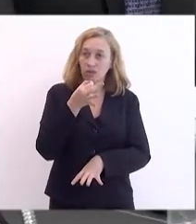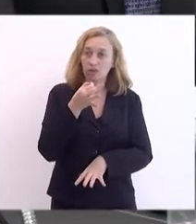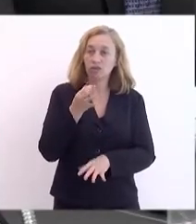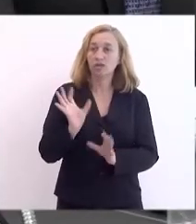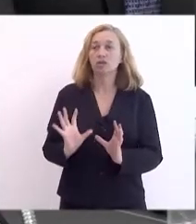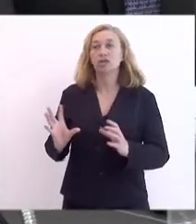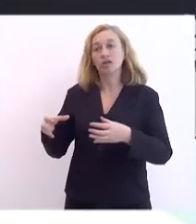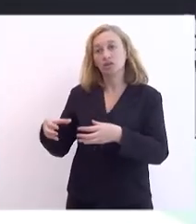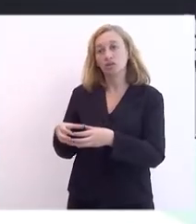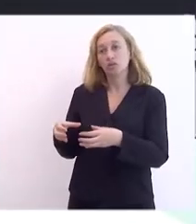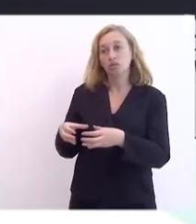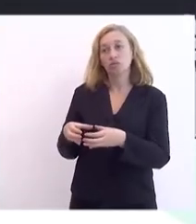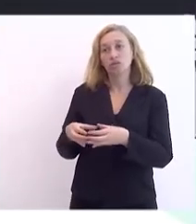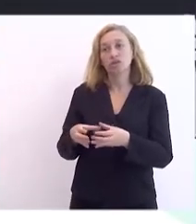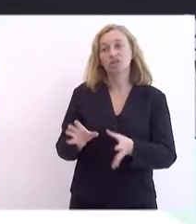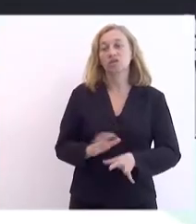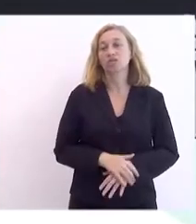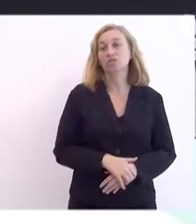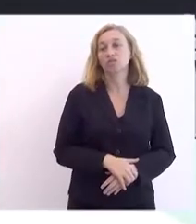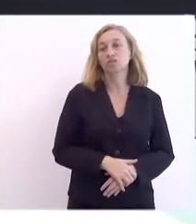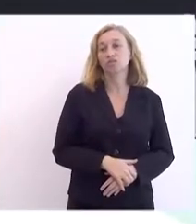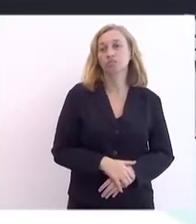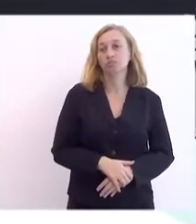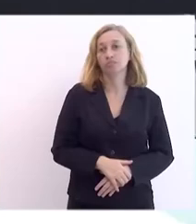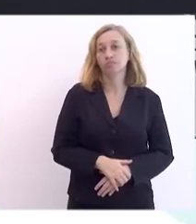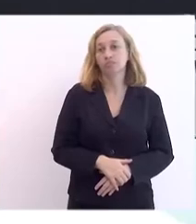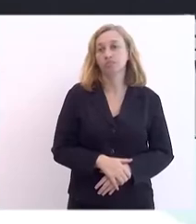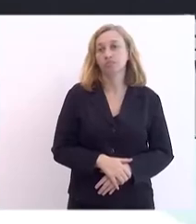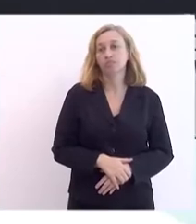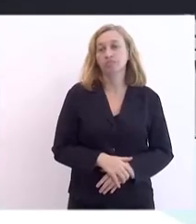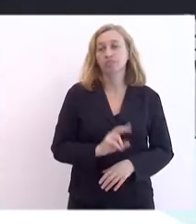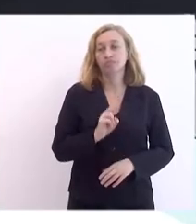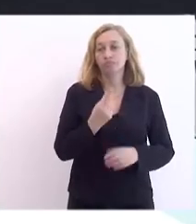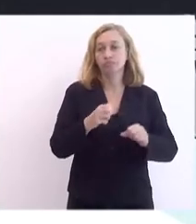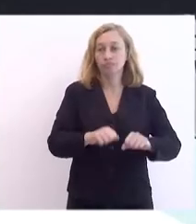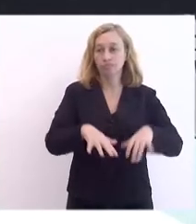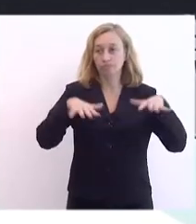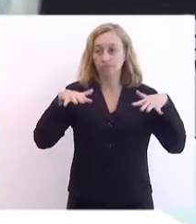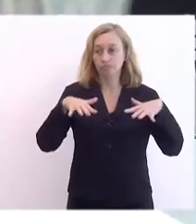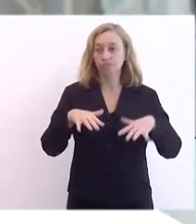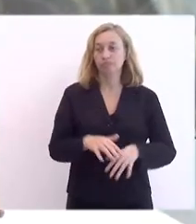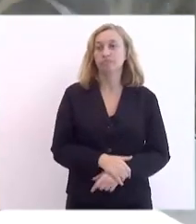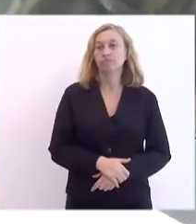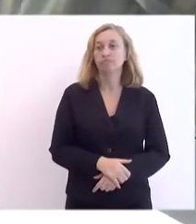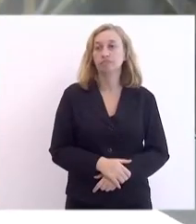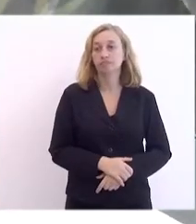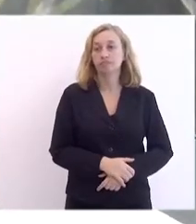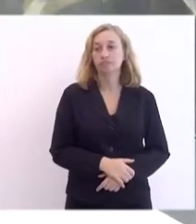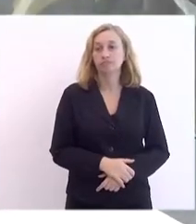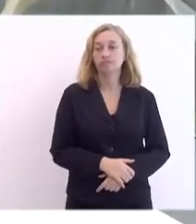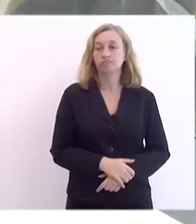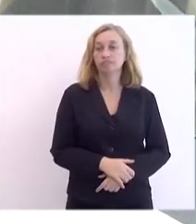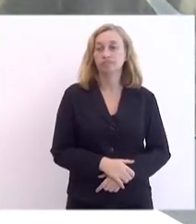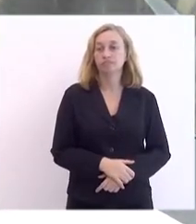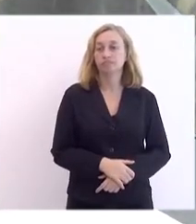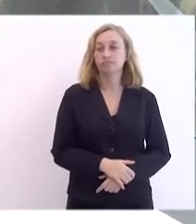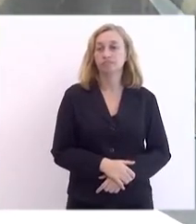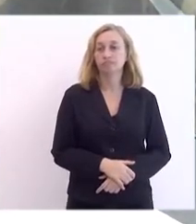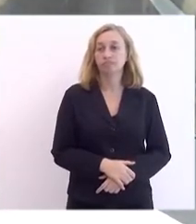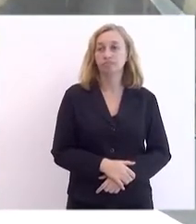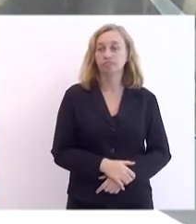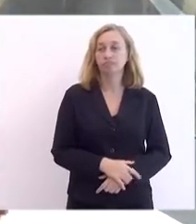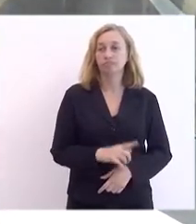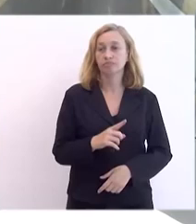comissão, quer seja no plenário. Né. Então, eu me inscrevi para dizer o seguinte, a